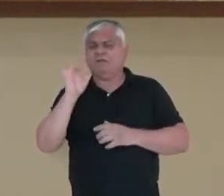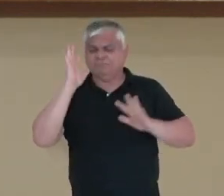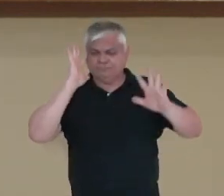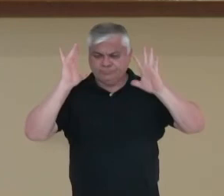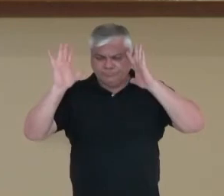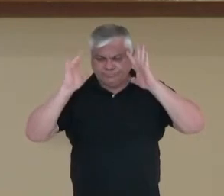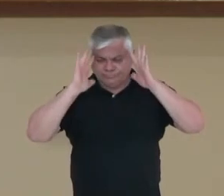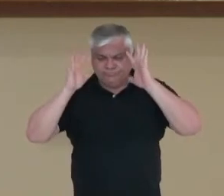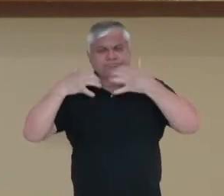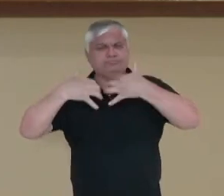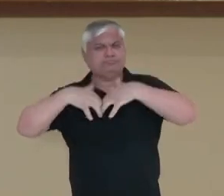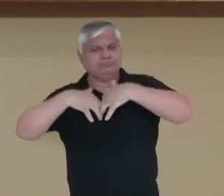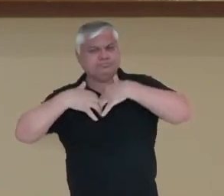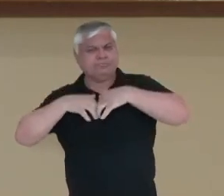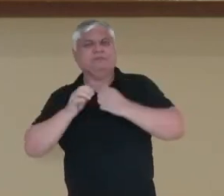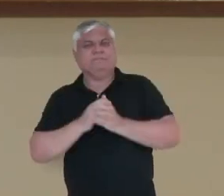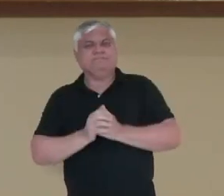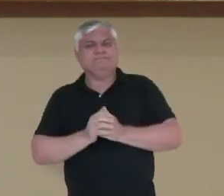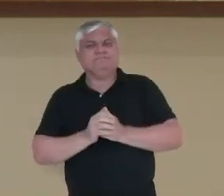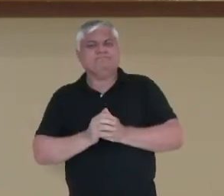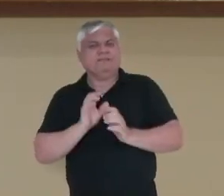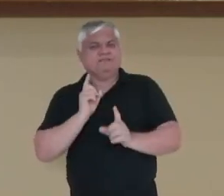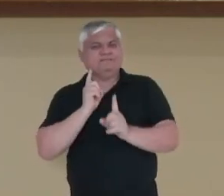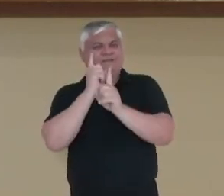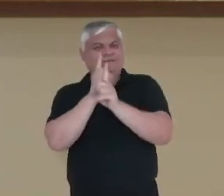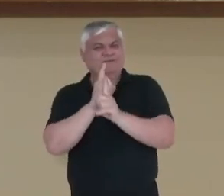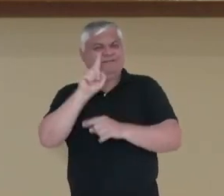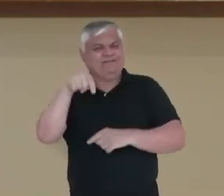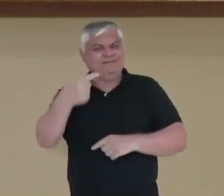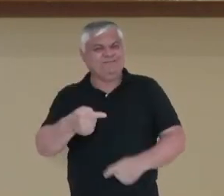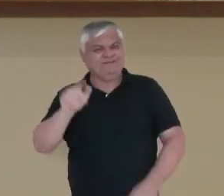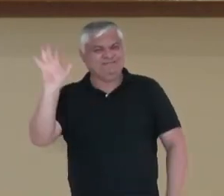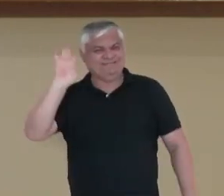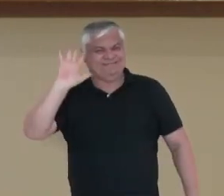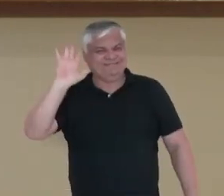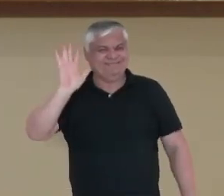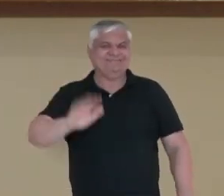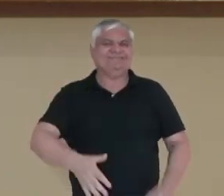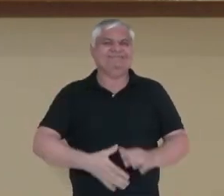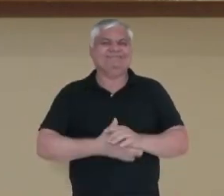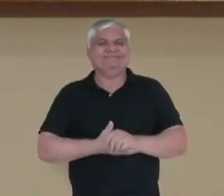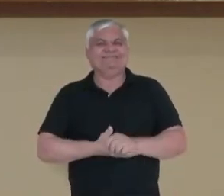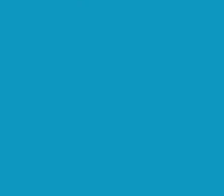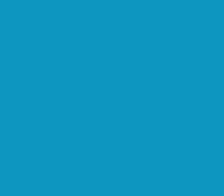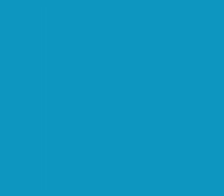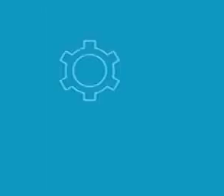sobre os contratualistas e a gente se vê numa próxima. Tchau, tchau!